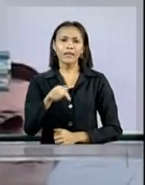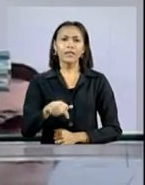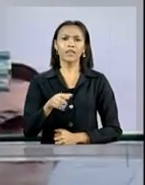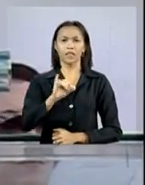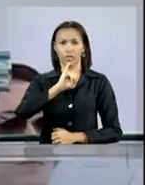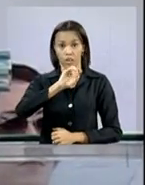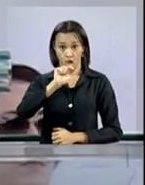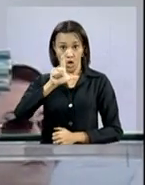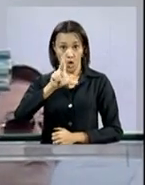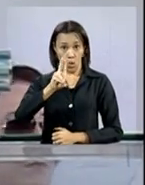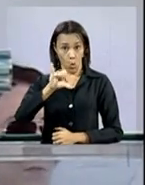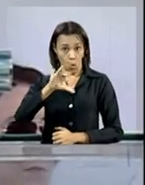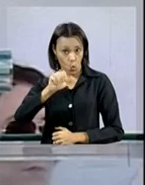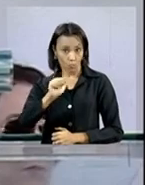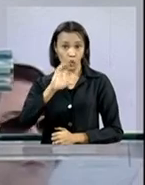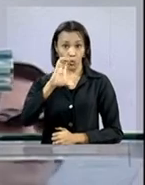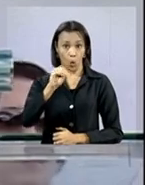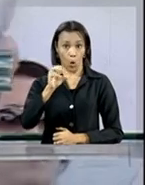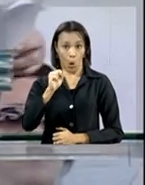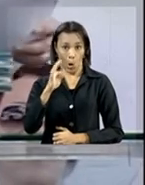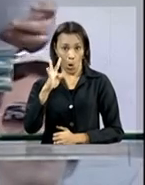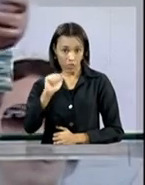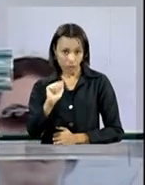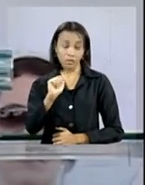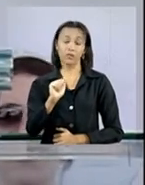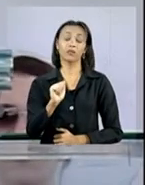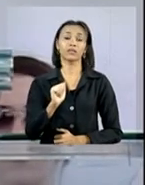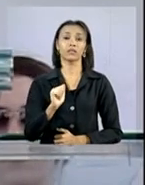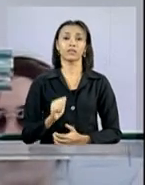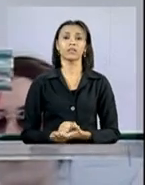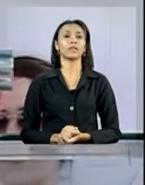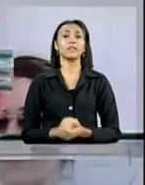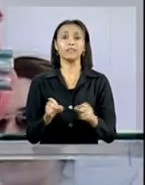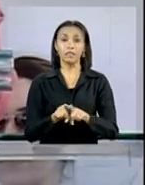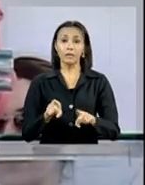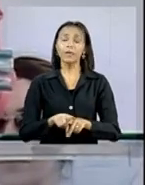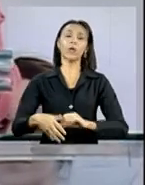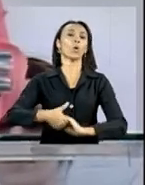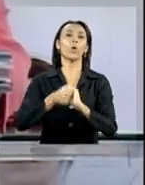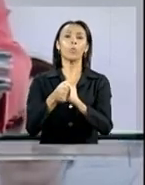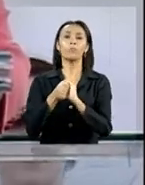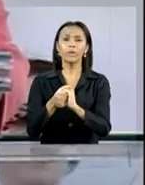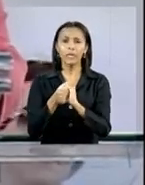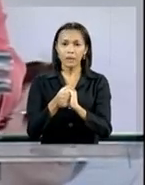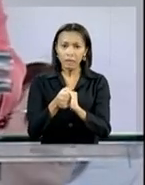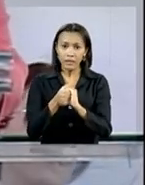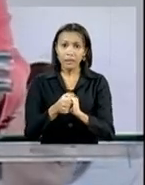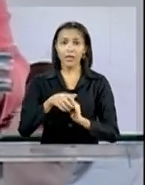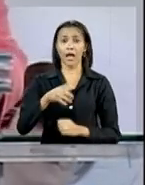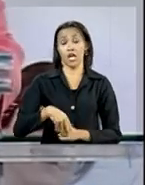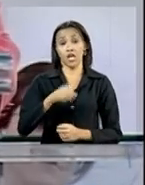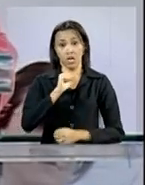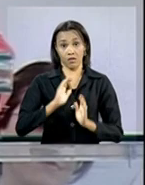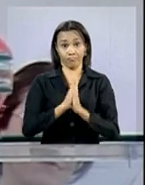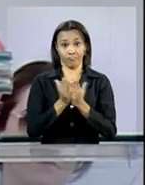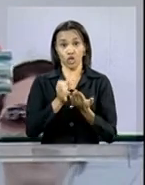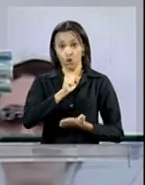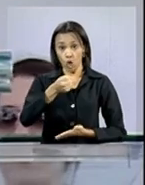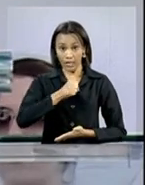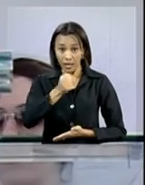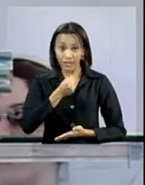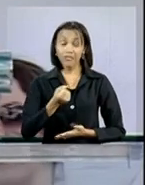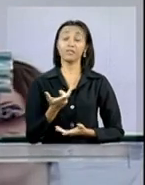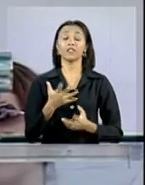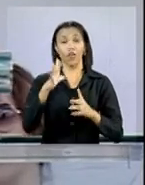Lúcio Costa presidente da sugar a cumprimentar também os jornalistas os